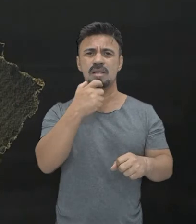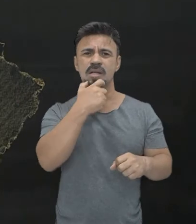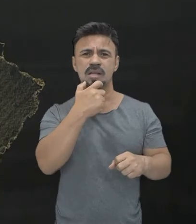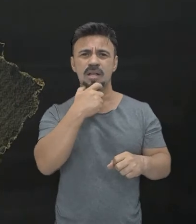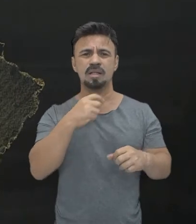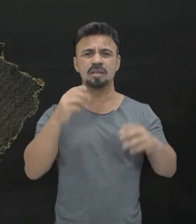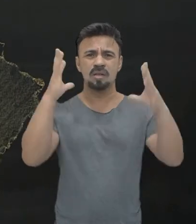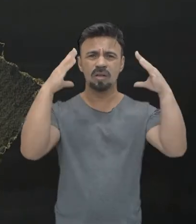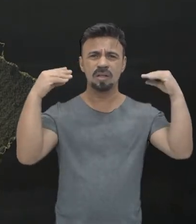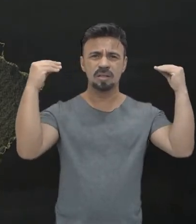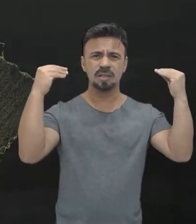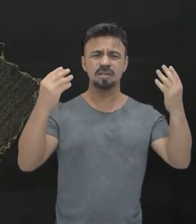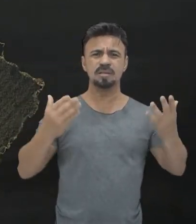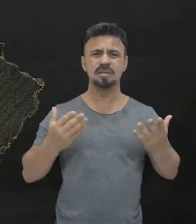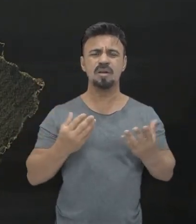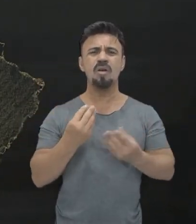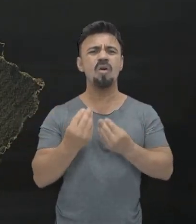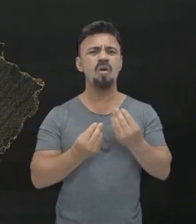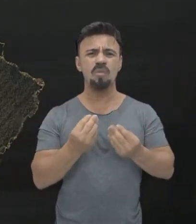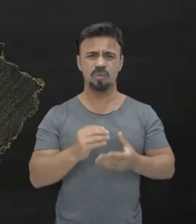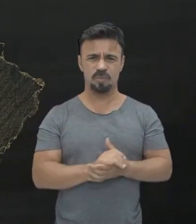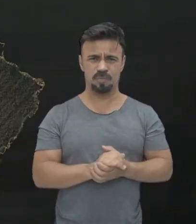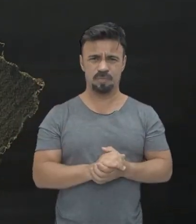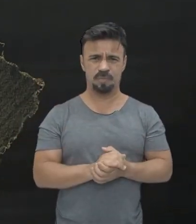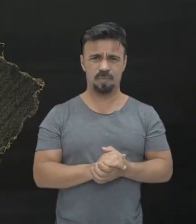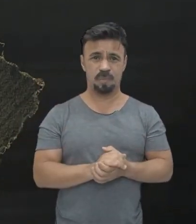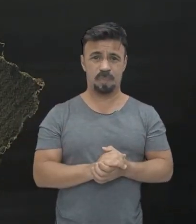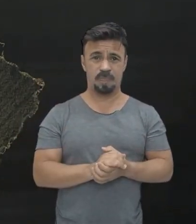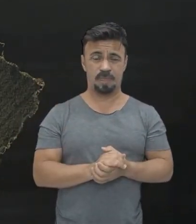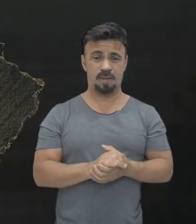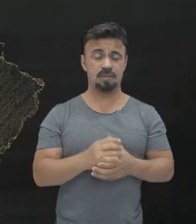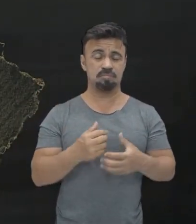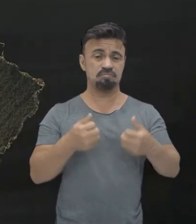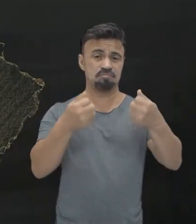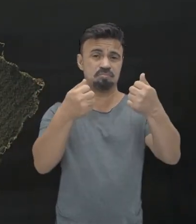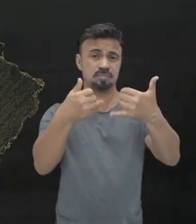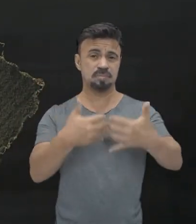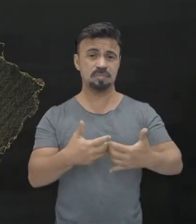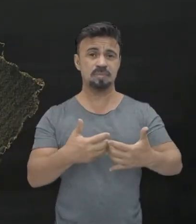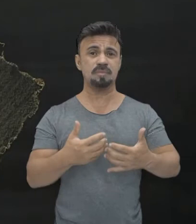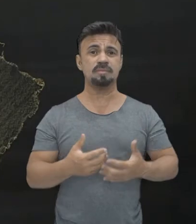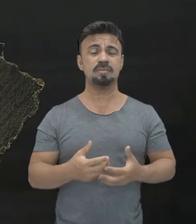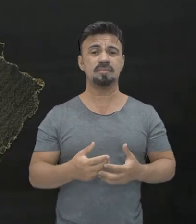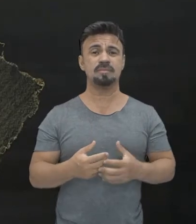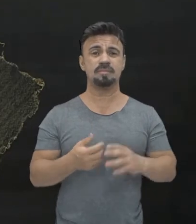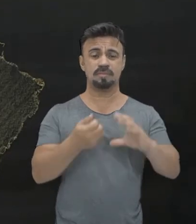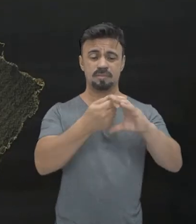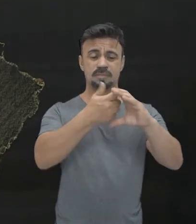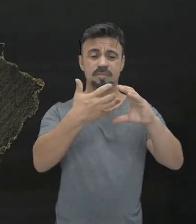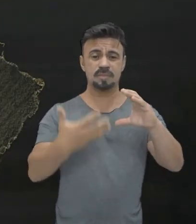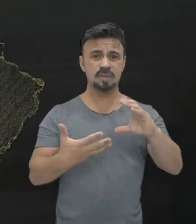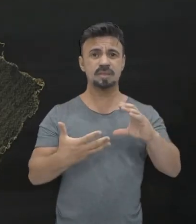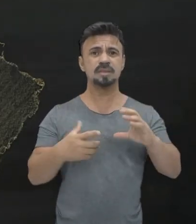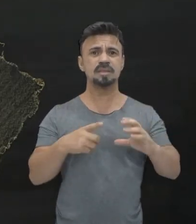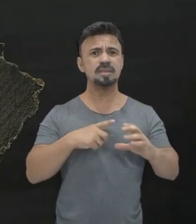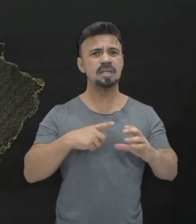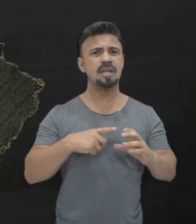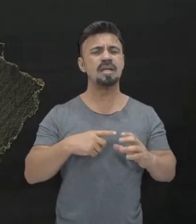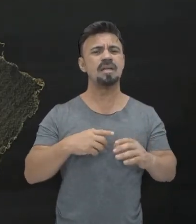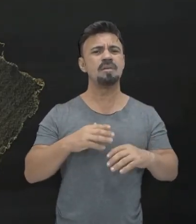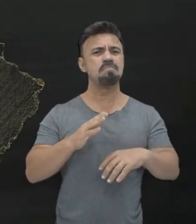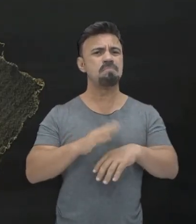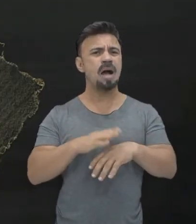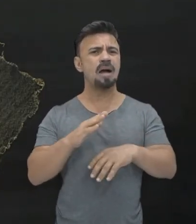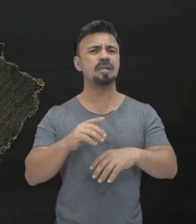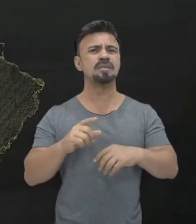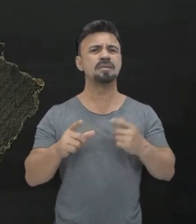holandeses? E aí, como assim? Se a gente levar ao pé da letra mesmo esse critério, vai ter muito mais situações aí